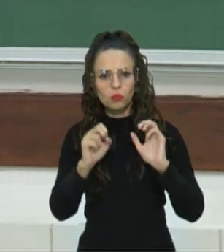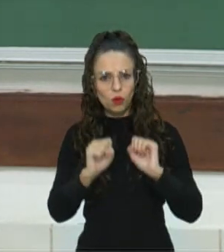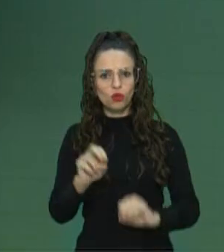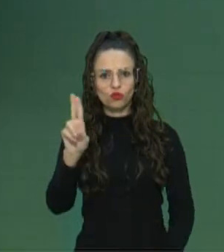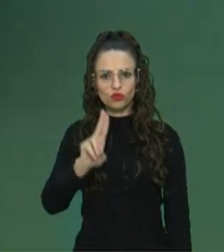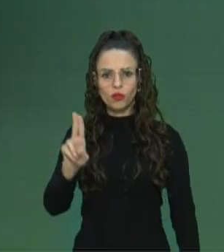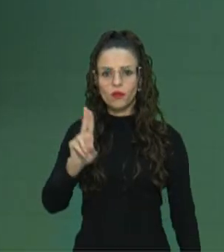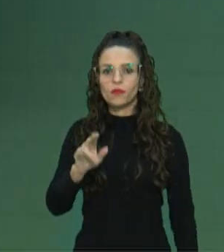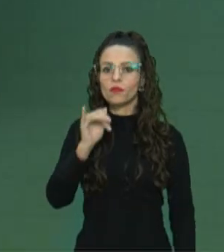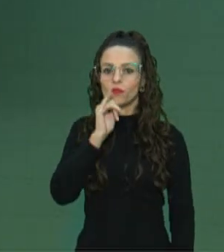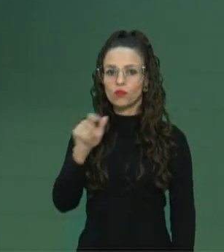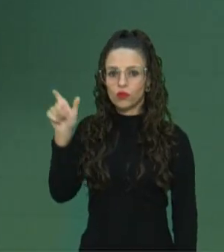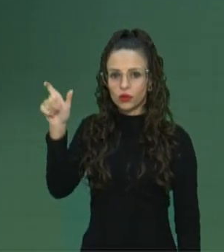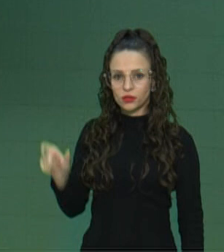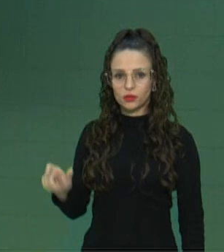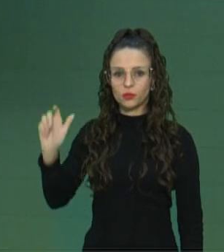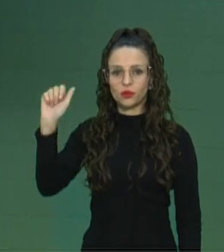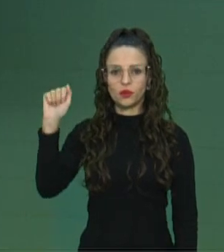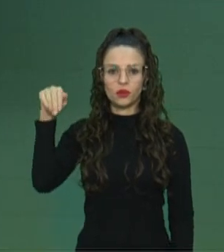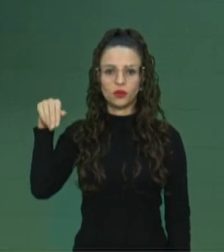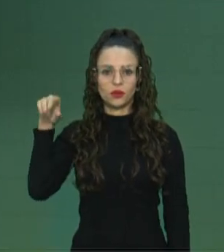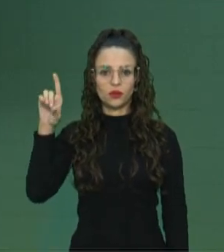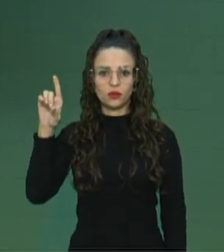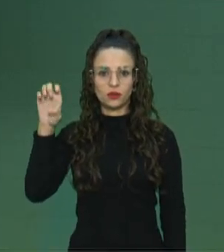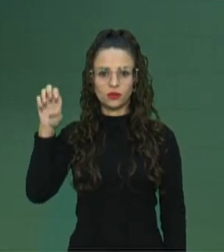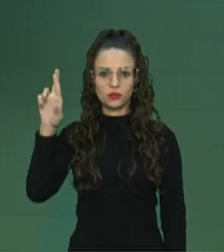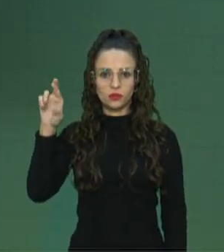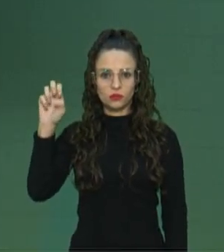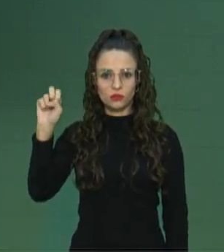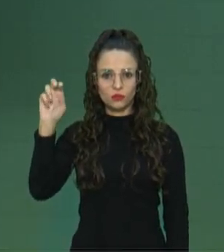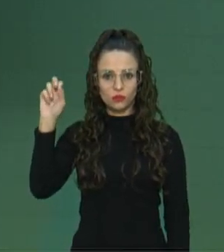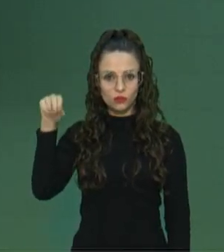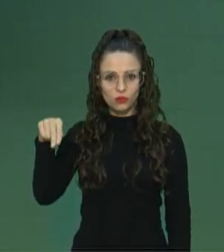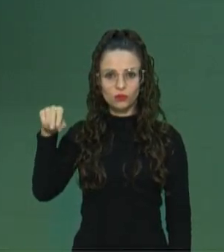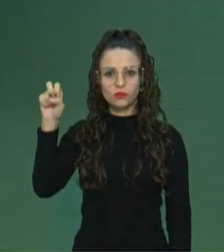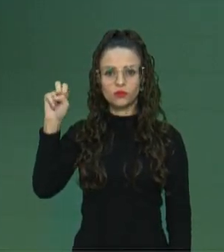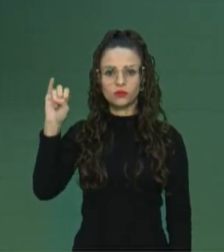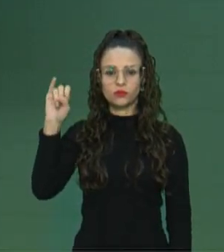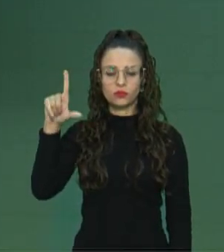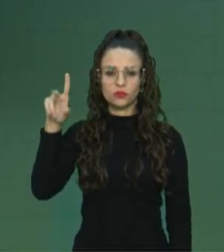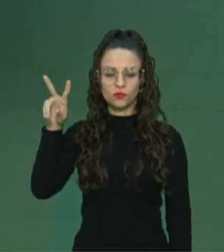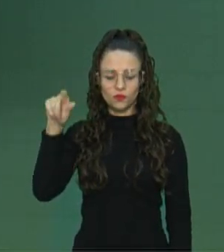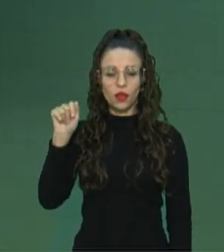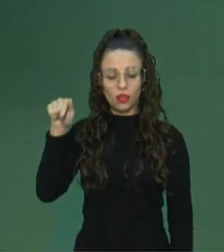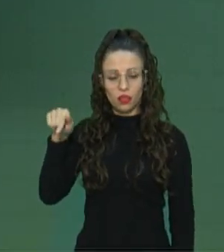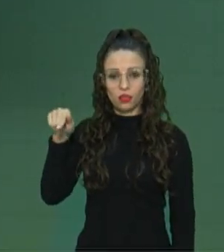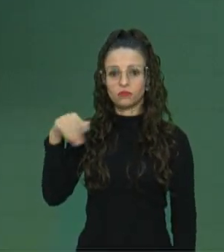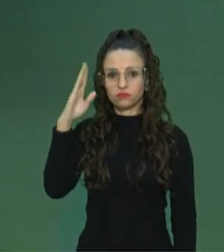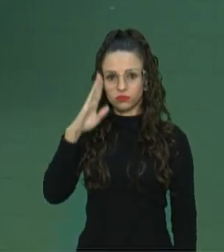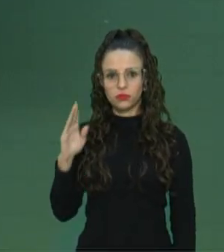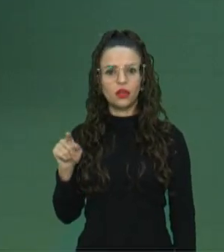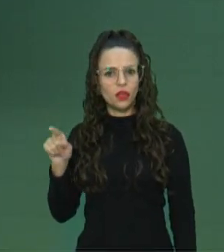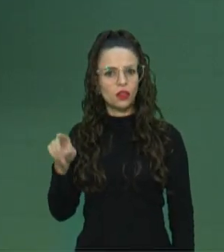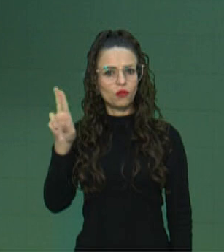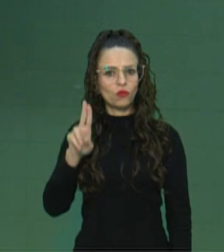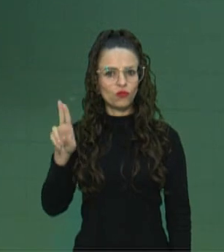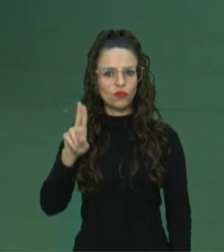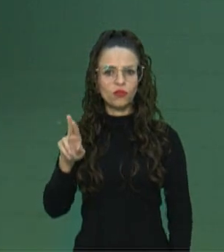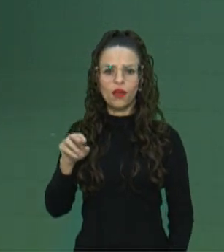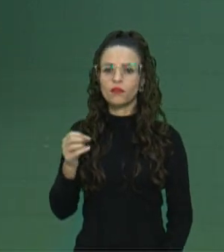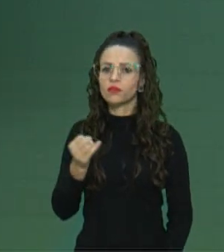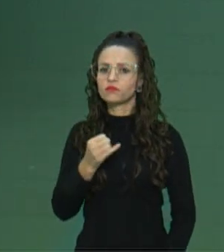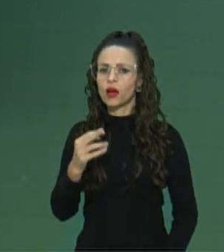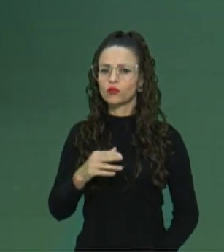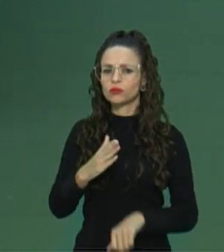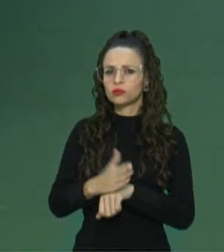muito. Por exemplo, o Anderson Silva, que era aquele lutador brasileiro, né? Então, ele utilizava, às vezes, alguns golpes da capoeira, né? Então, a